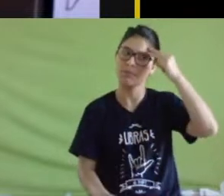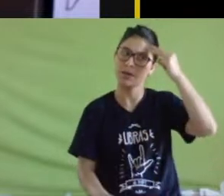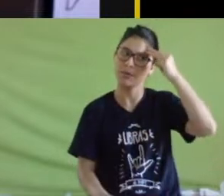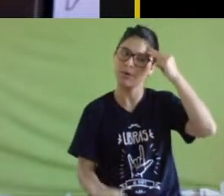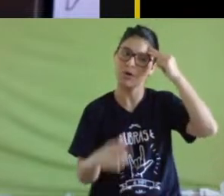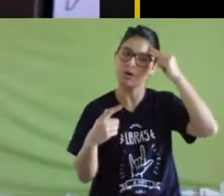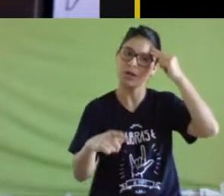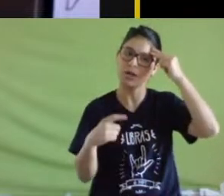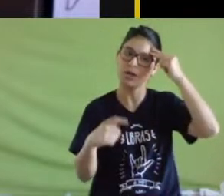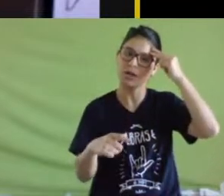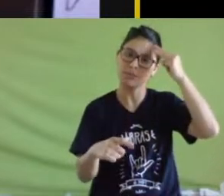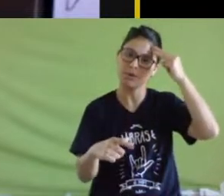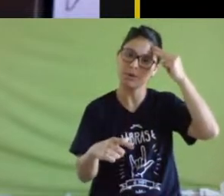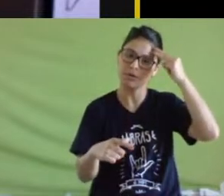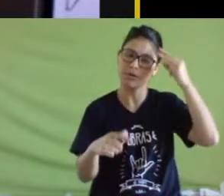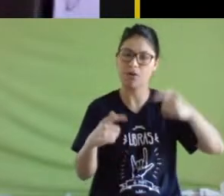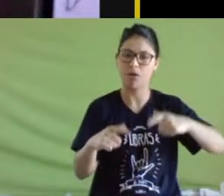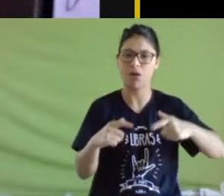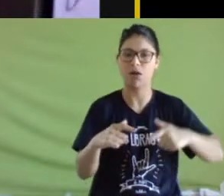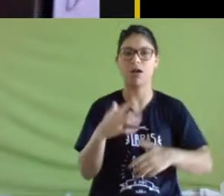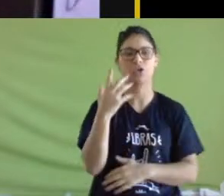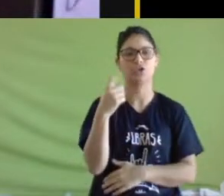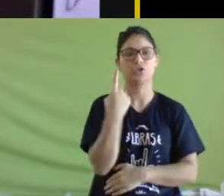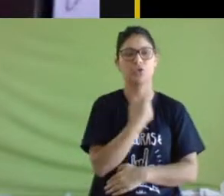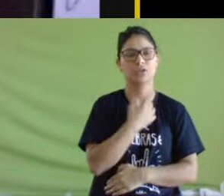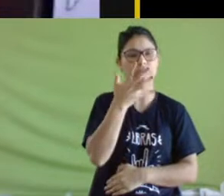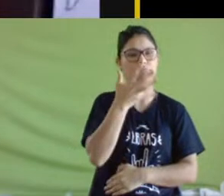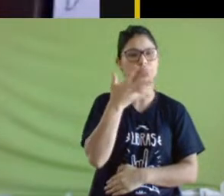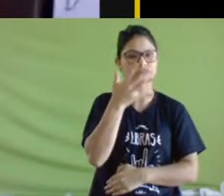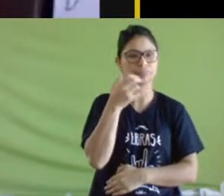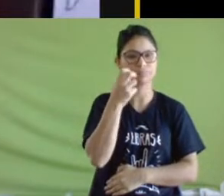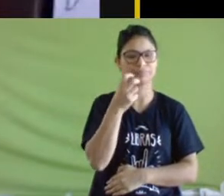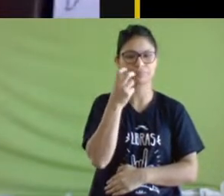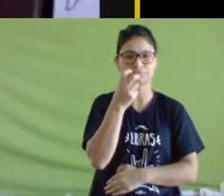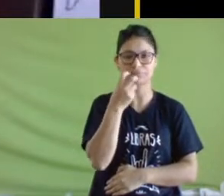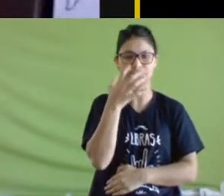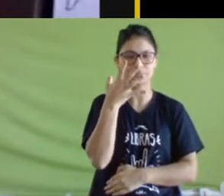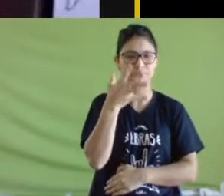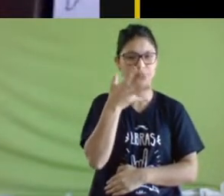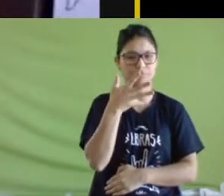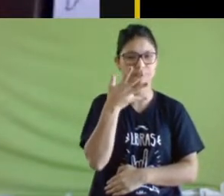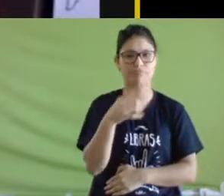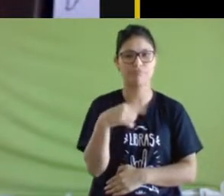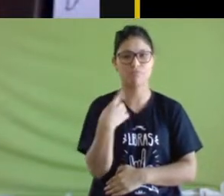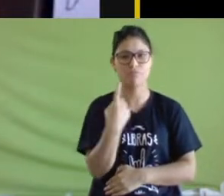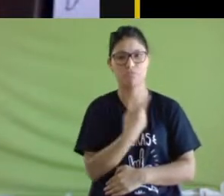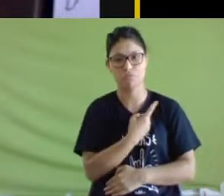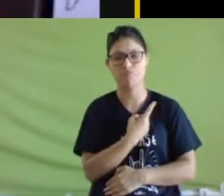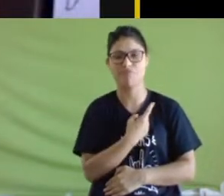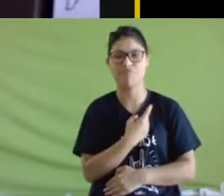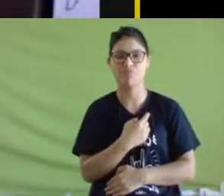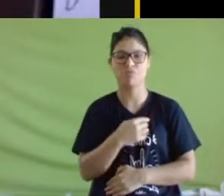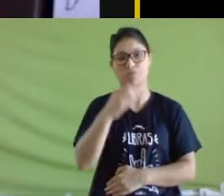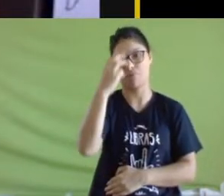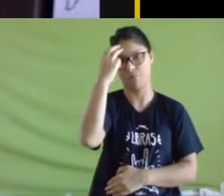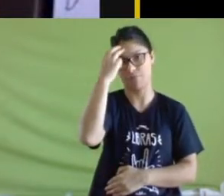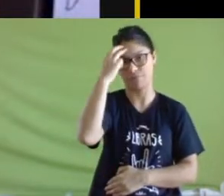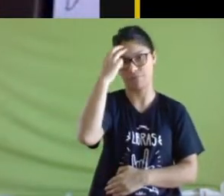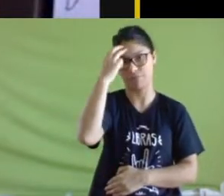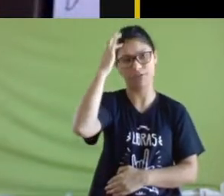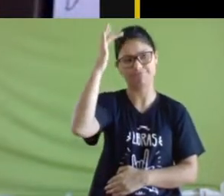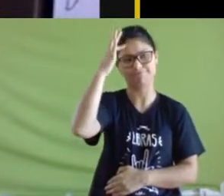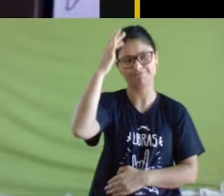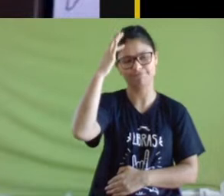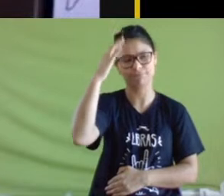lugares comuns, na nossa fala, no fórum. Então, para a gente ter na nossa cabeça todos,